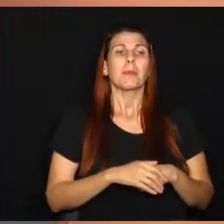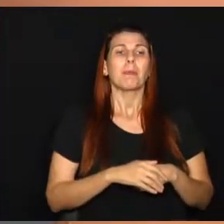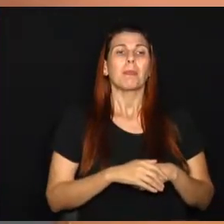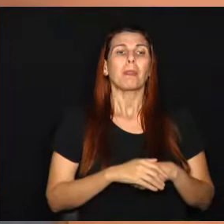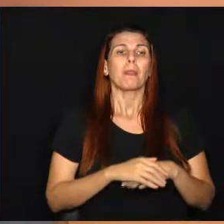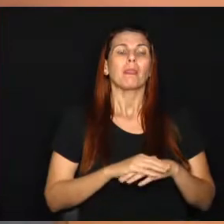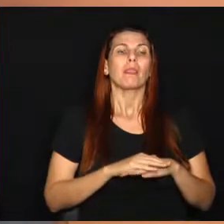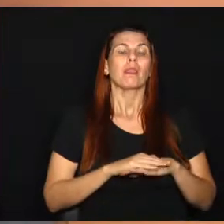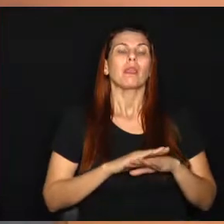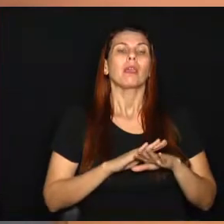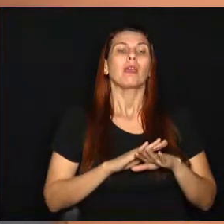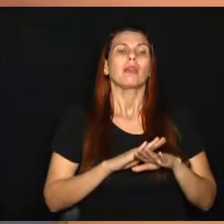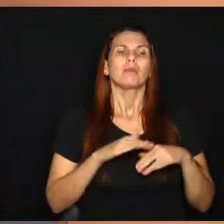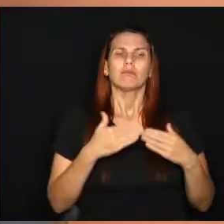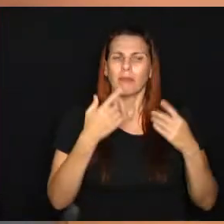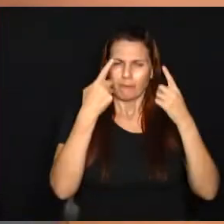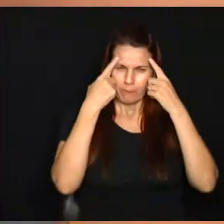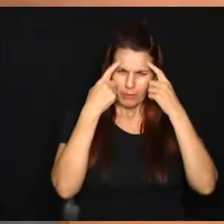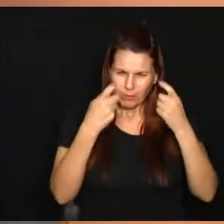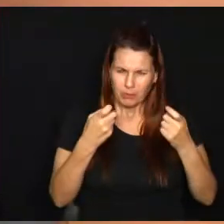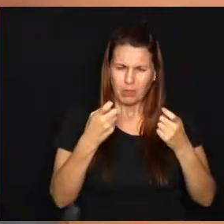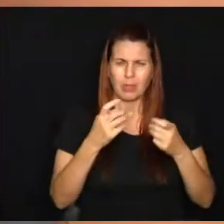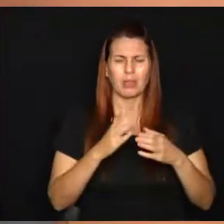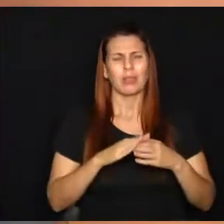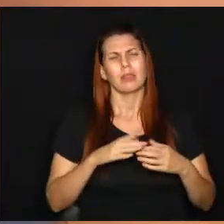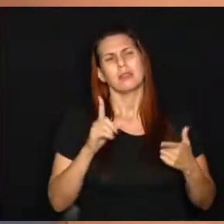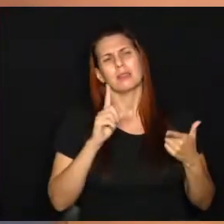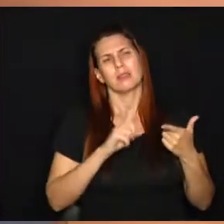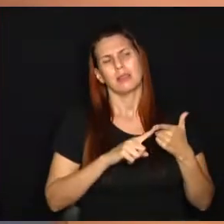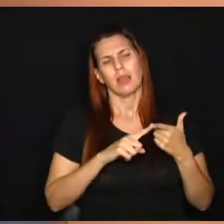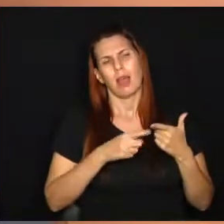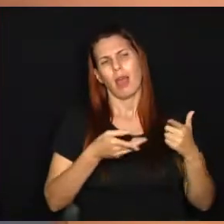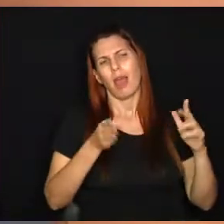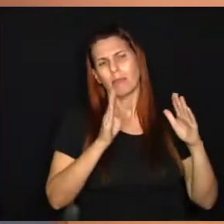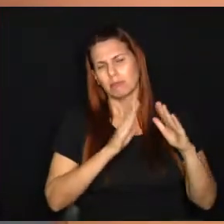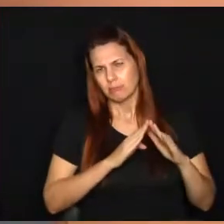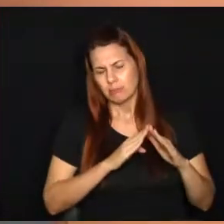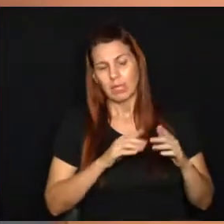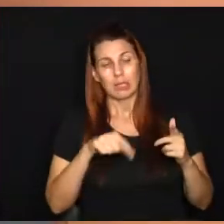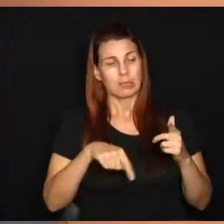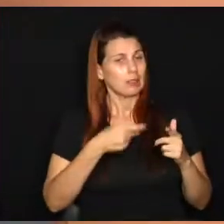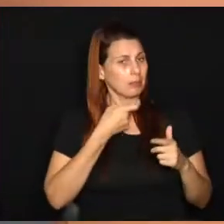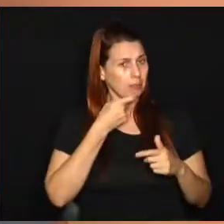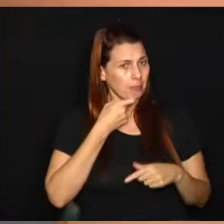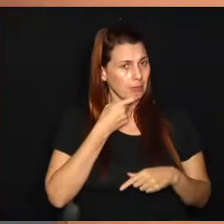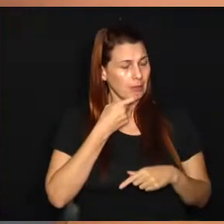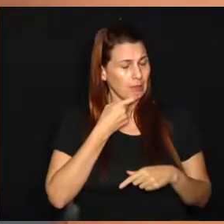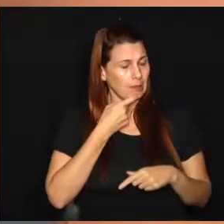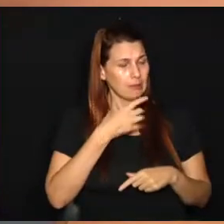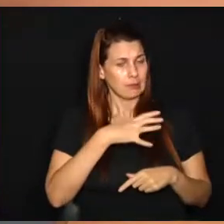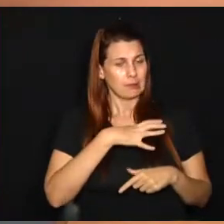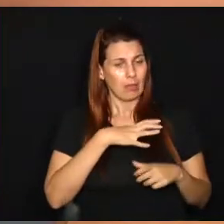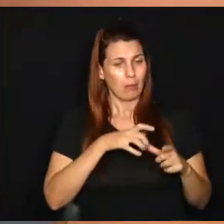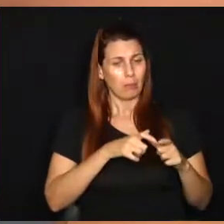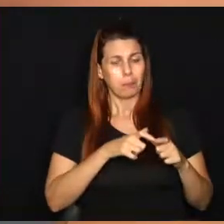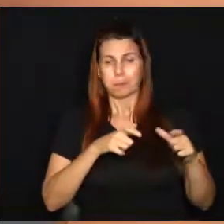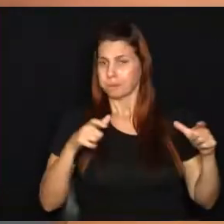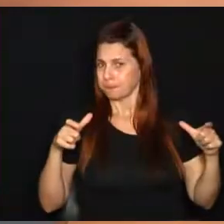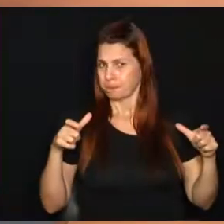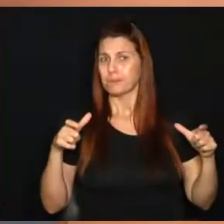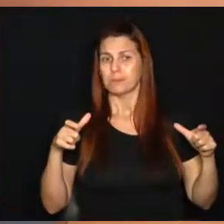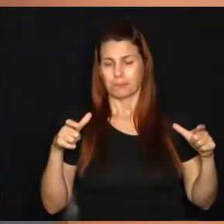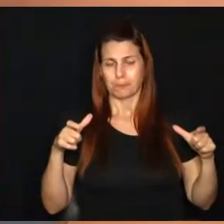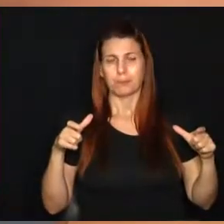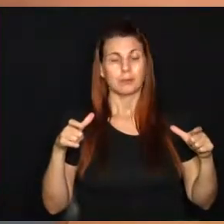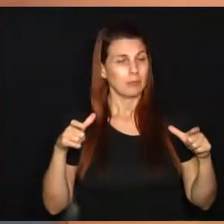da violência, na questão do abrigo, Campinas é uma cidade muito grande e que ainda não tem